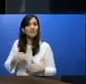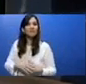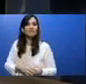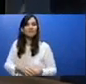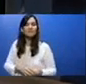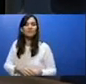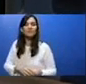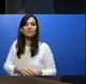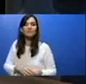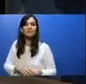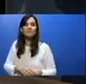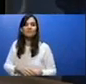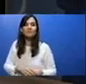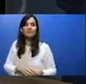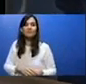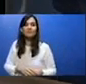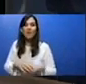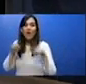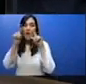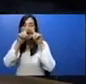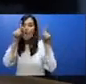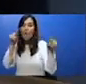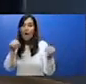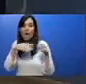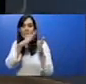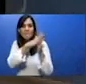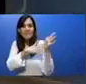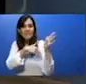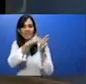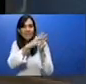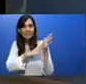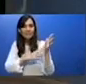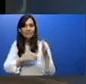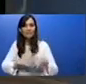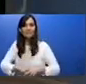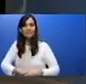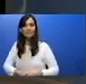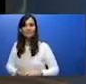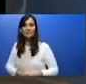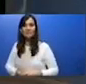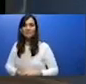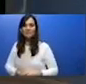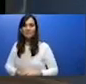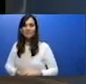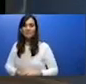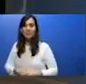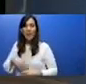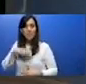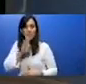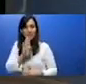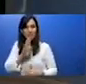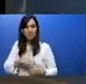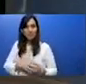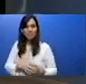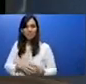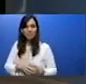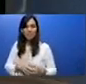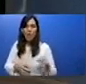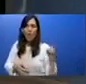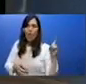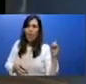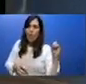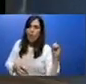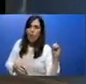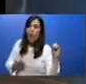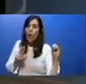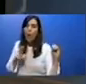Sem acento. Valiosos quadros já pintados. Letra B. Do